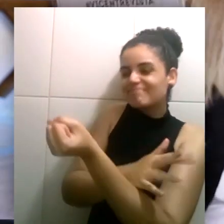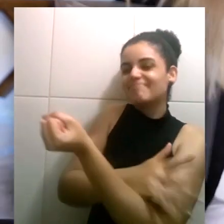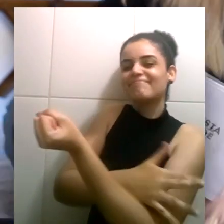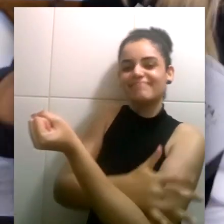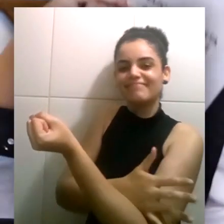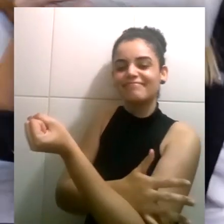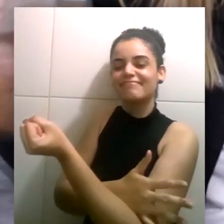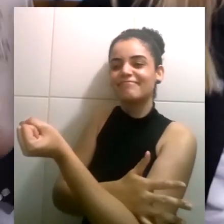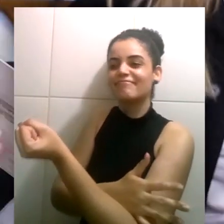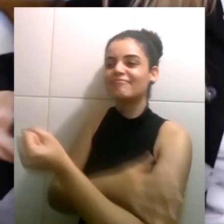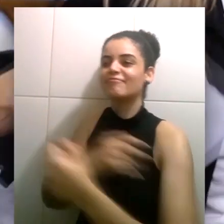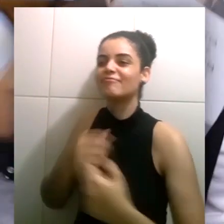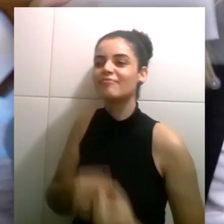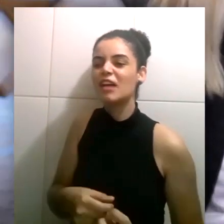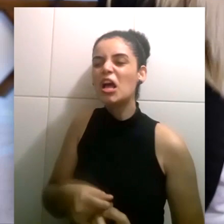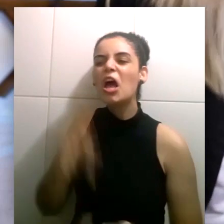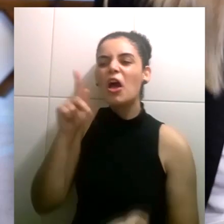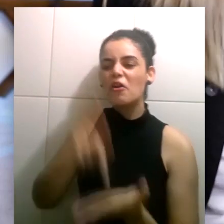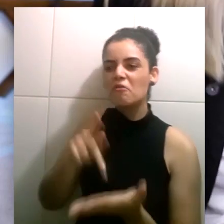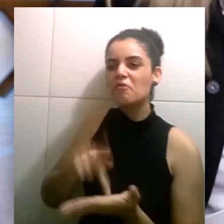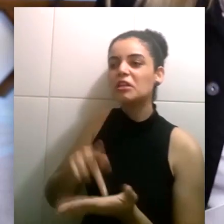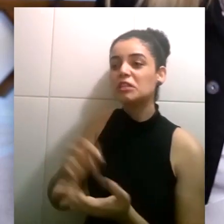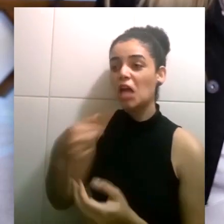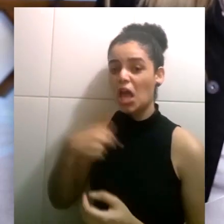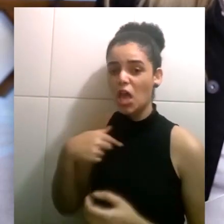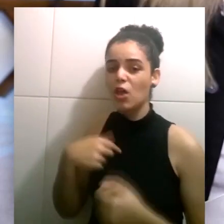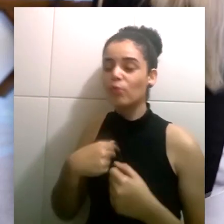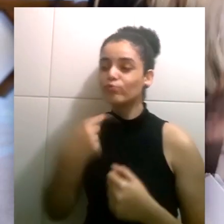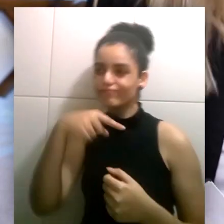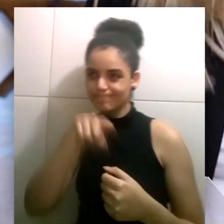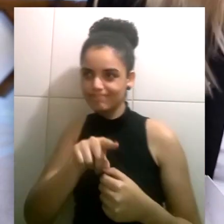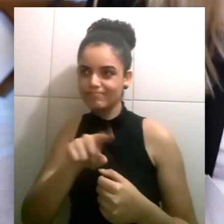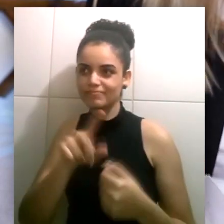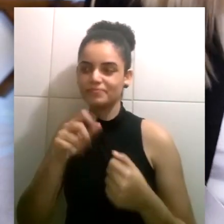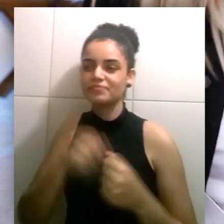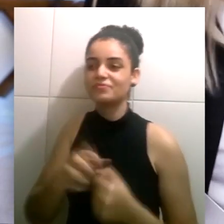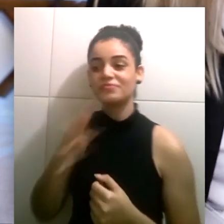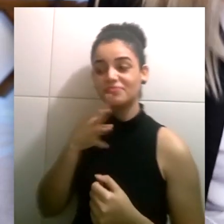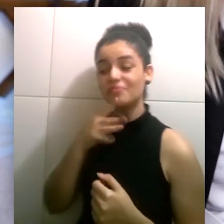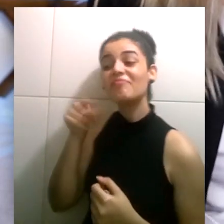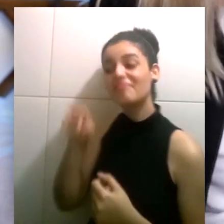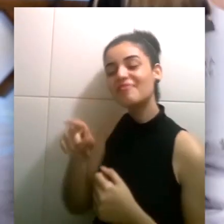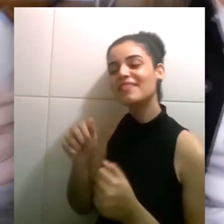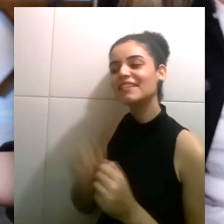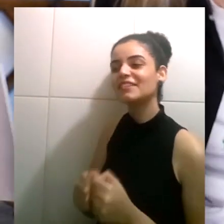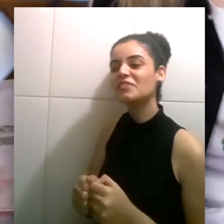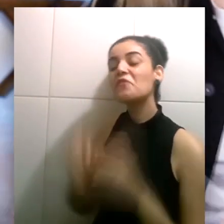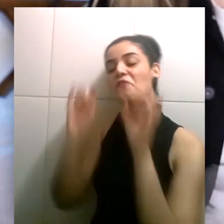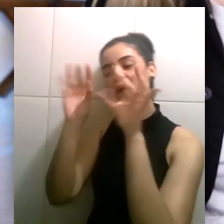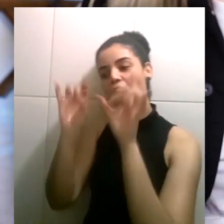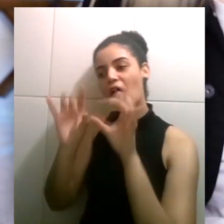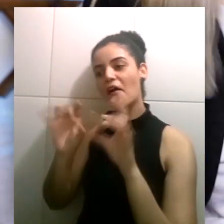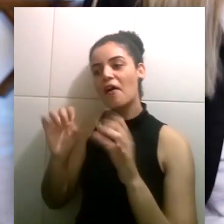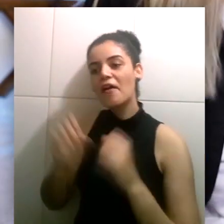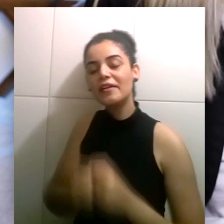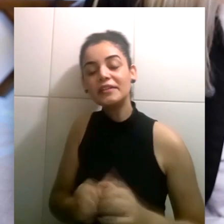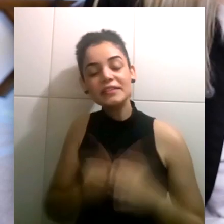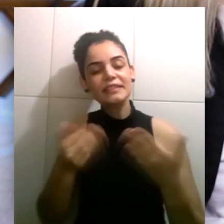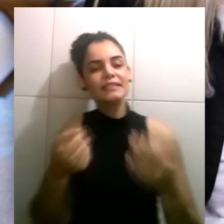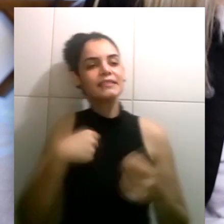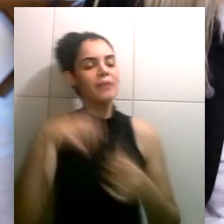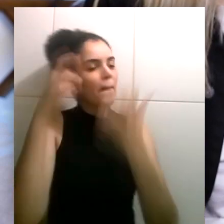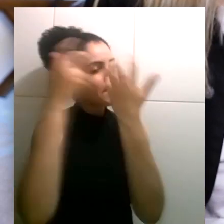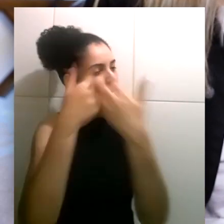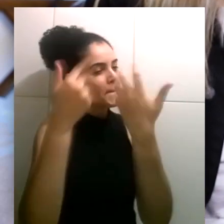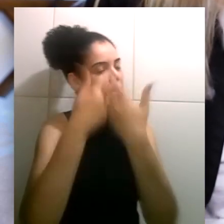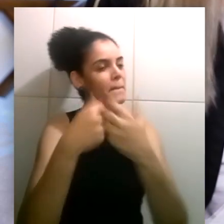você chorou e todo mundo chora ouvindo Imersão. É realmente eu tava lá, né? Foi quando a gente se conheceu, assim, rapidamente. Mas foi um tempo bem